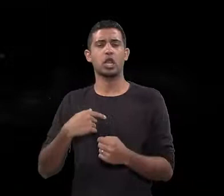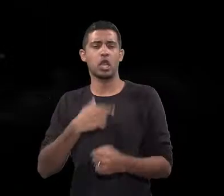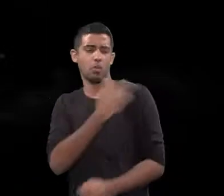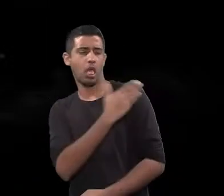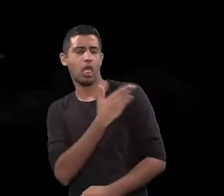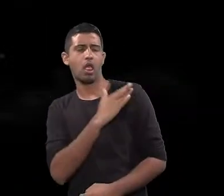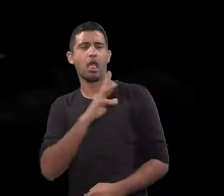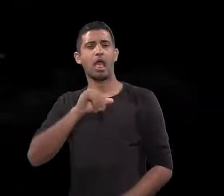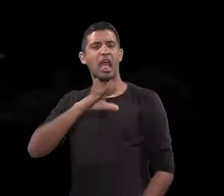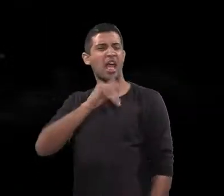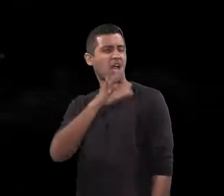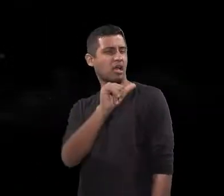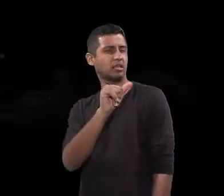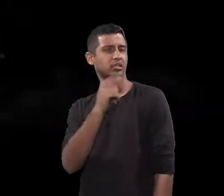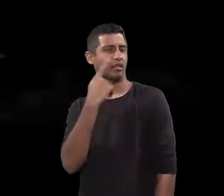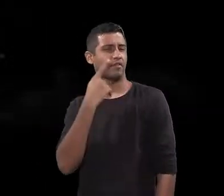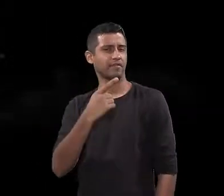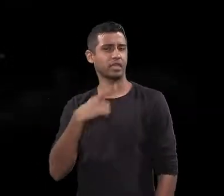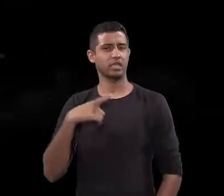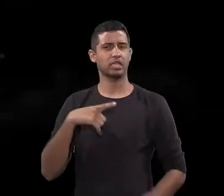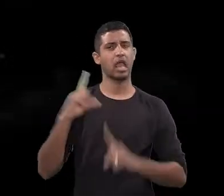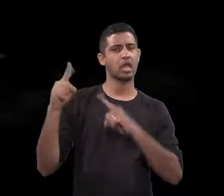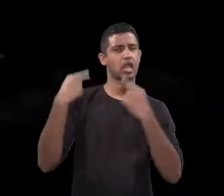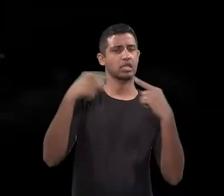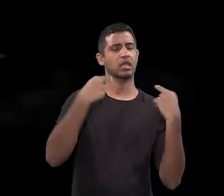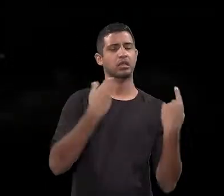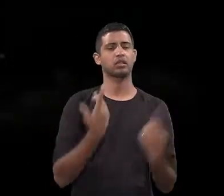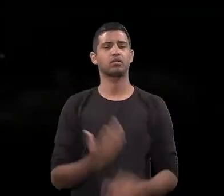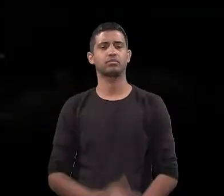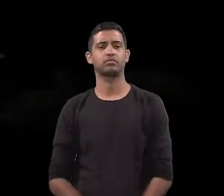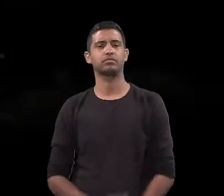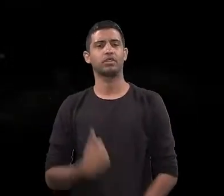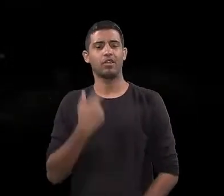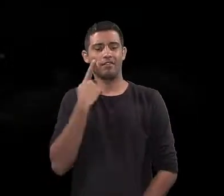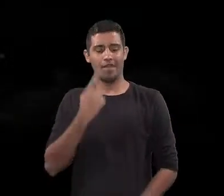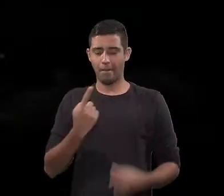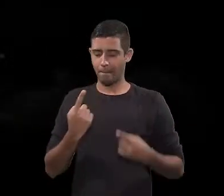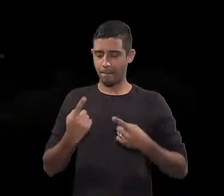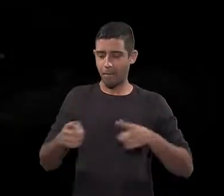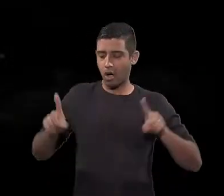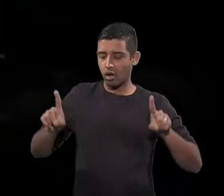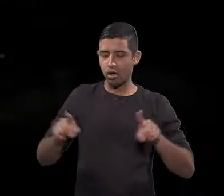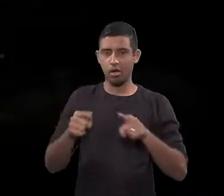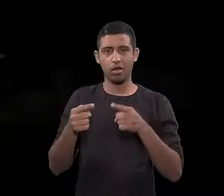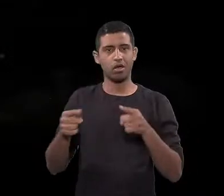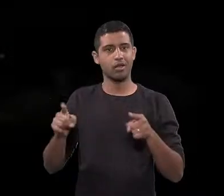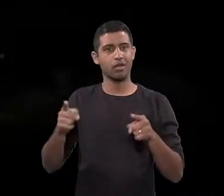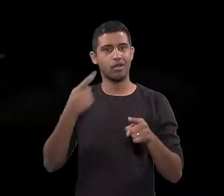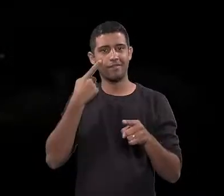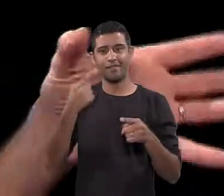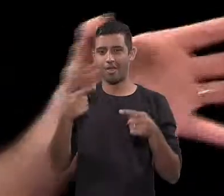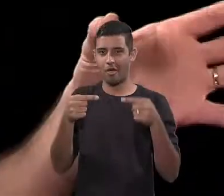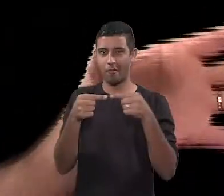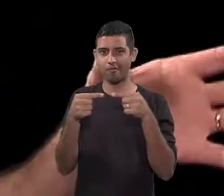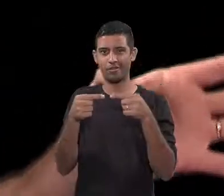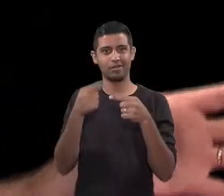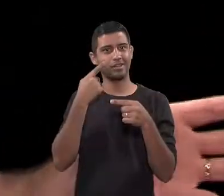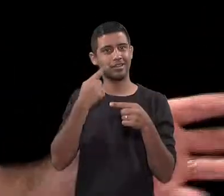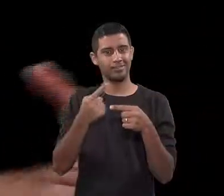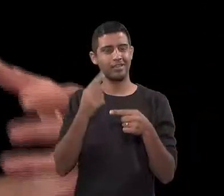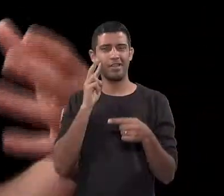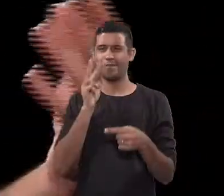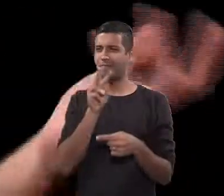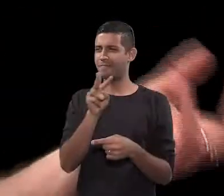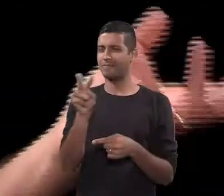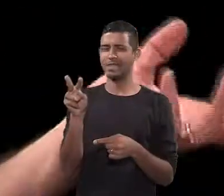o racismo, contra os ataques dos nazis. Então, a música aí já foi essa